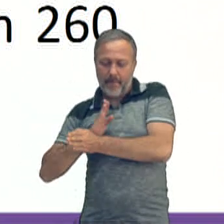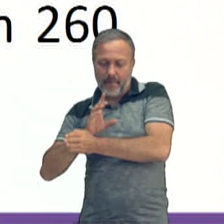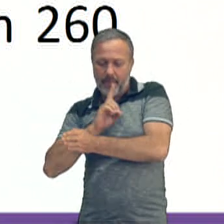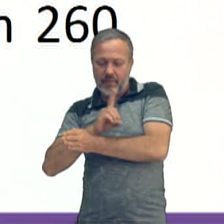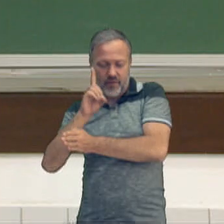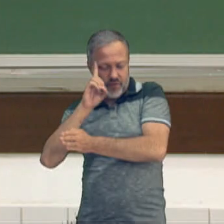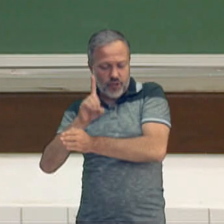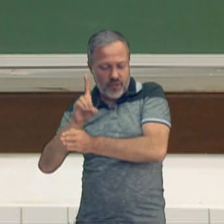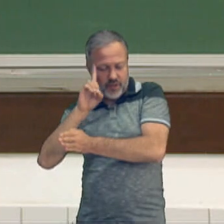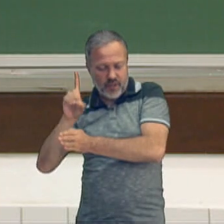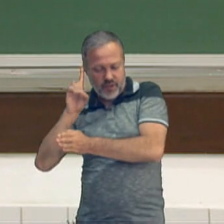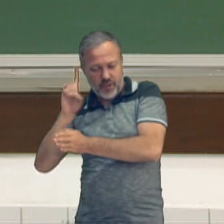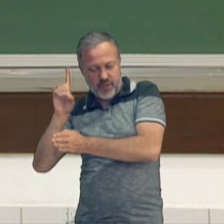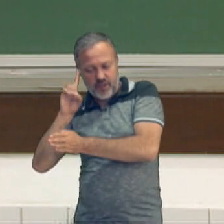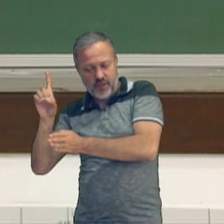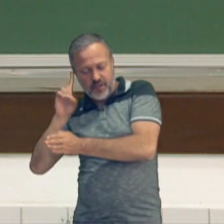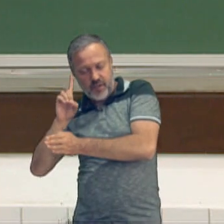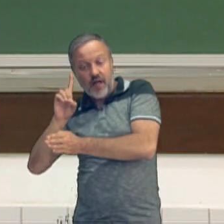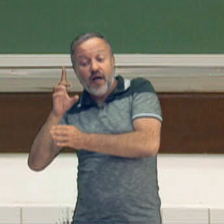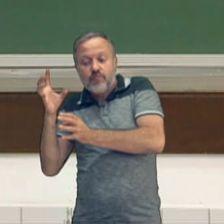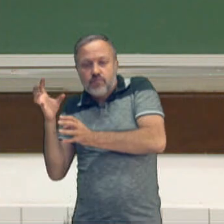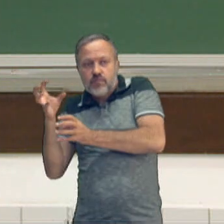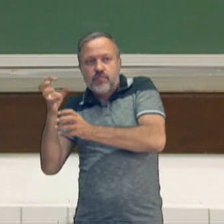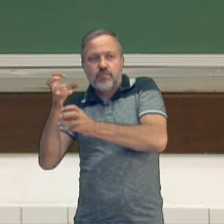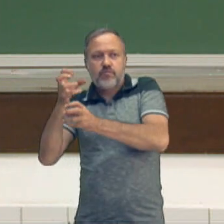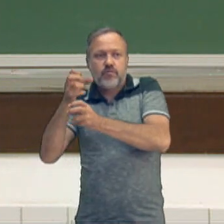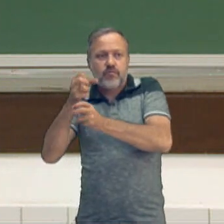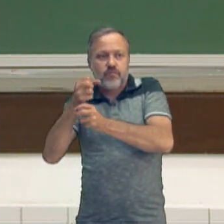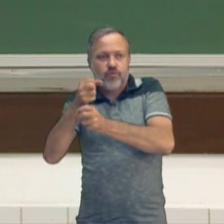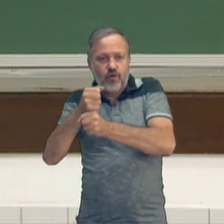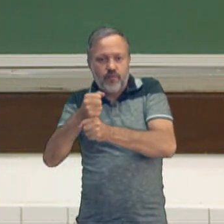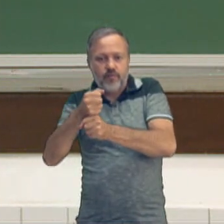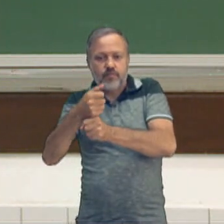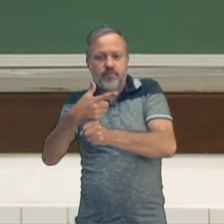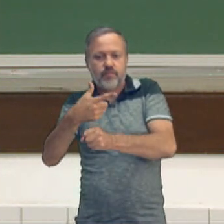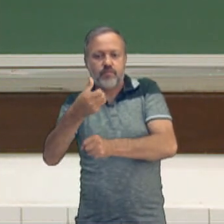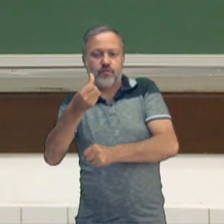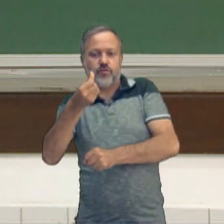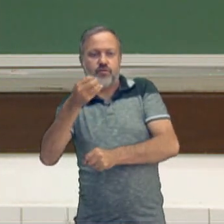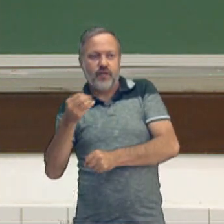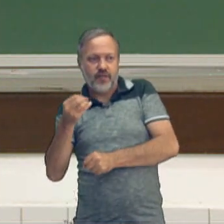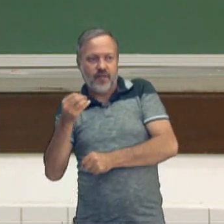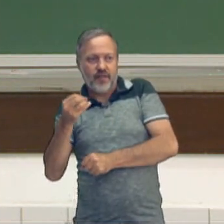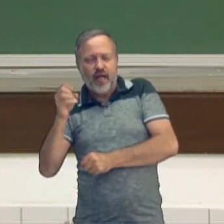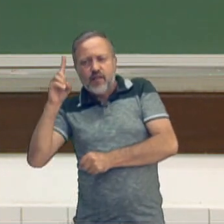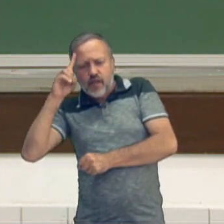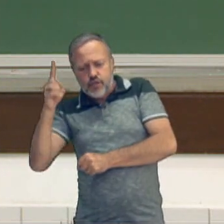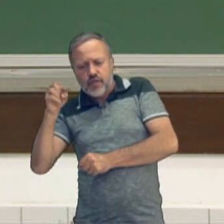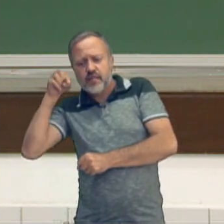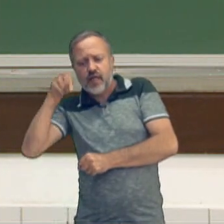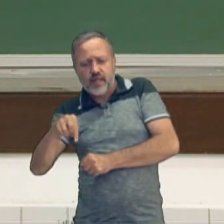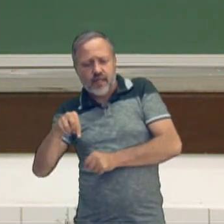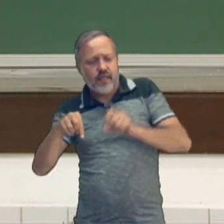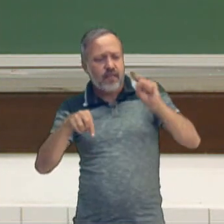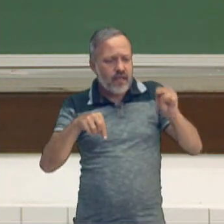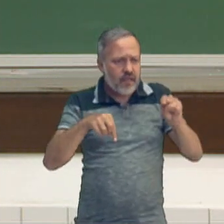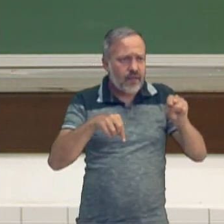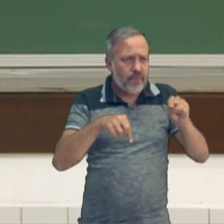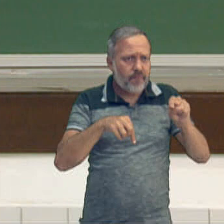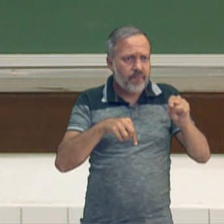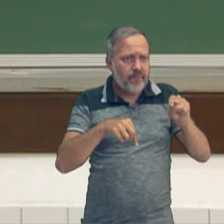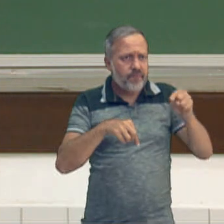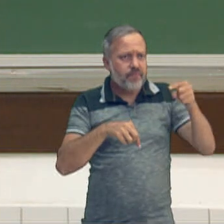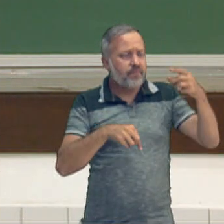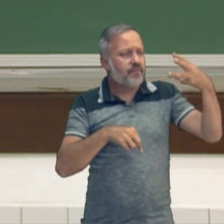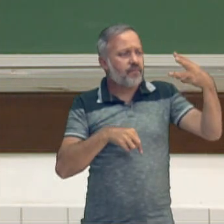Tzolk'in é o calendário religioso das festas. Então eles têm um calendário dentro do outro, um de 365 dias e o